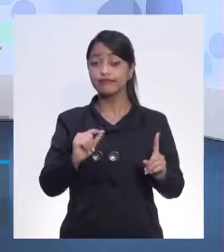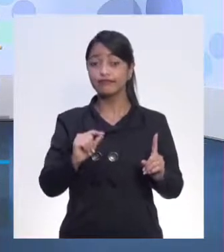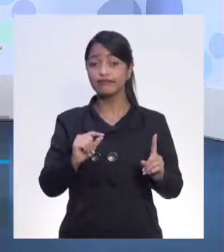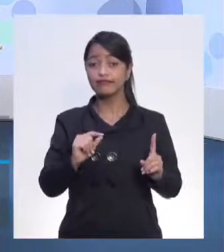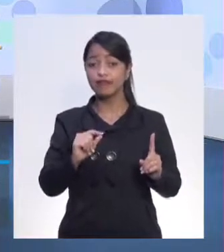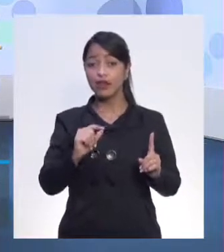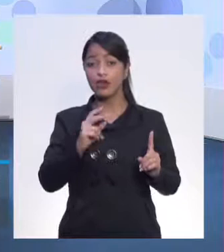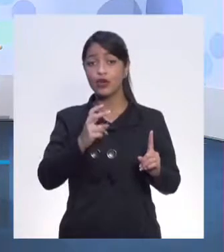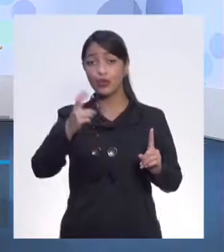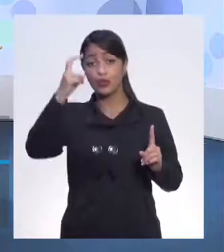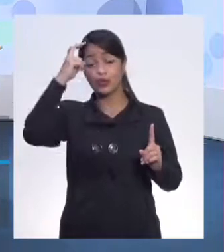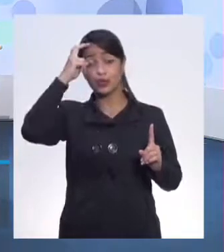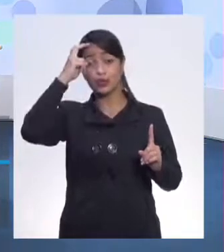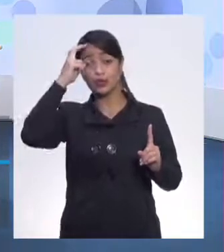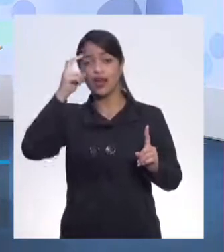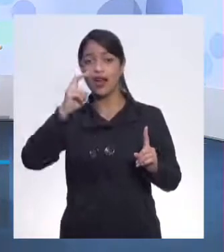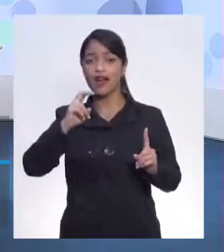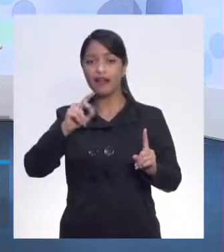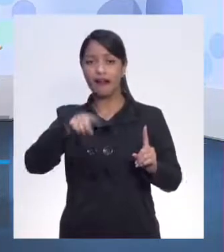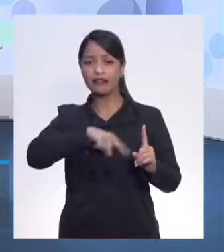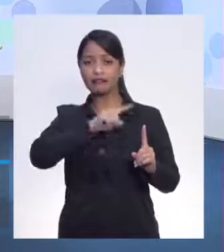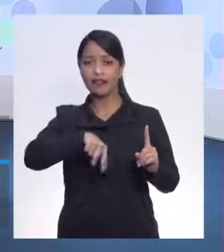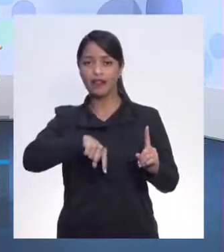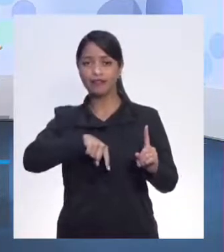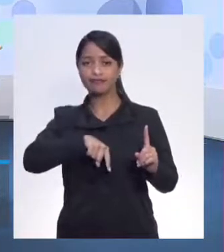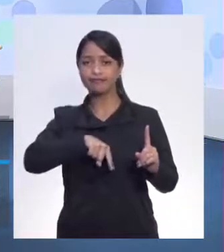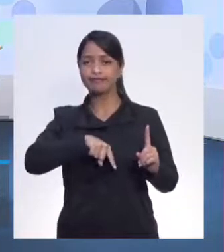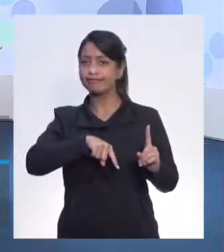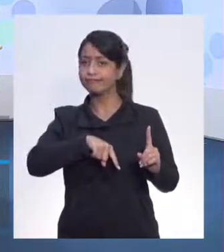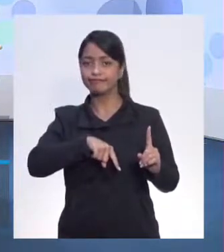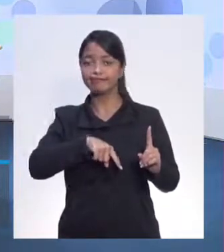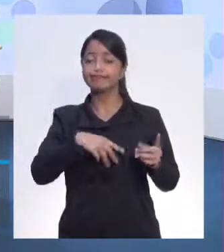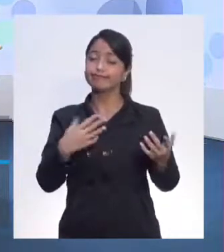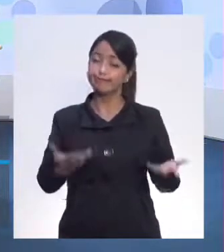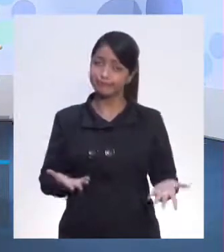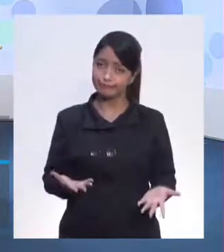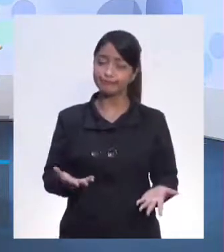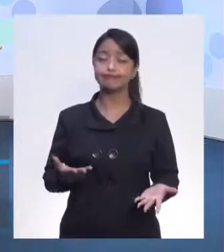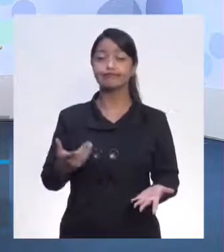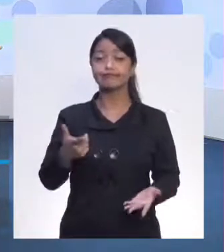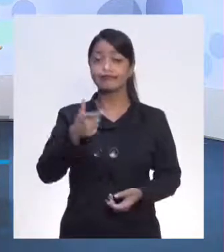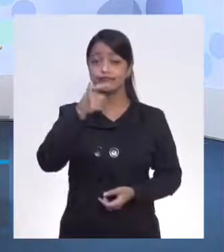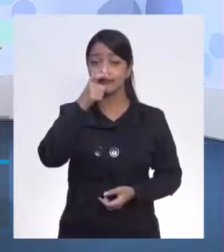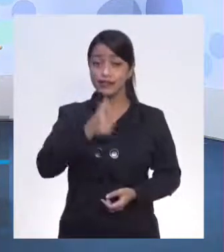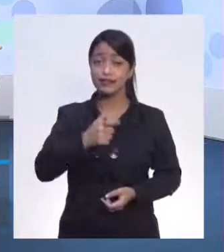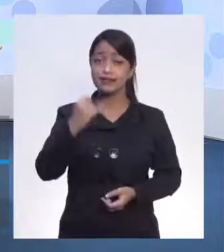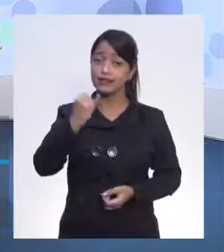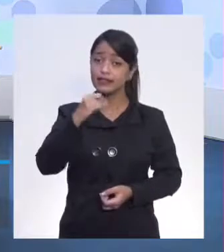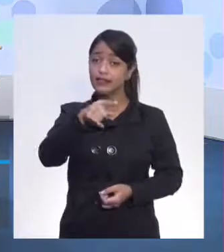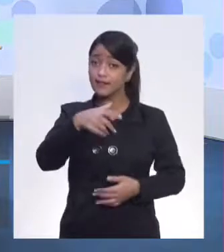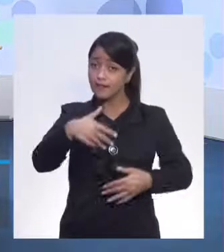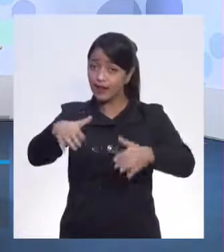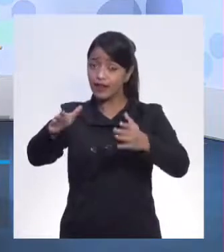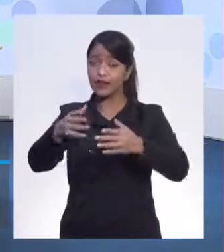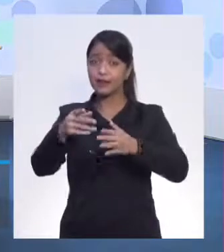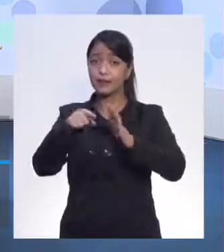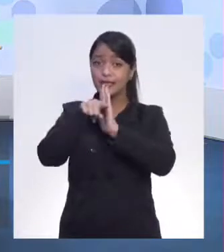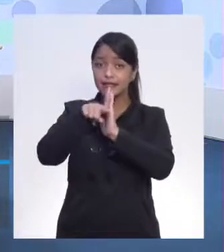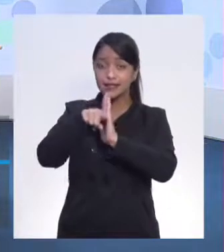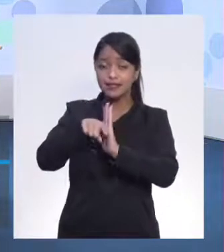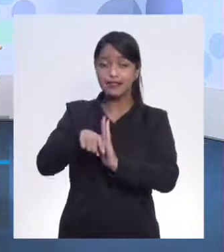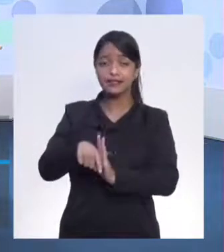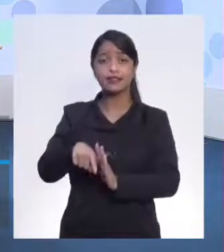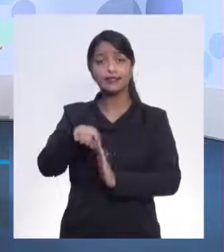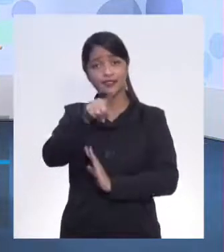do cancelamento, não é? Então, é muito interessante que vocês vão pesquisar aqui, não é? Vocês